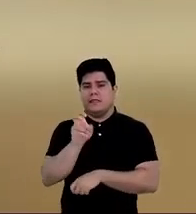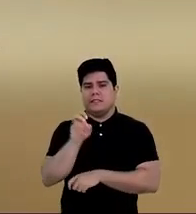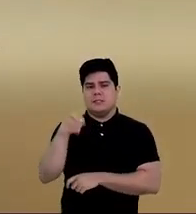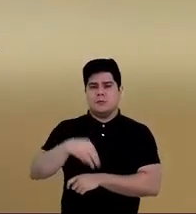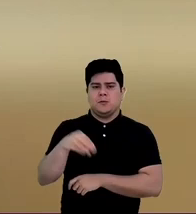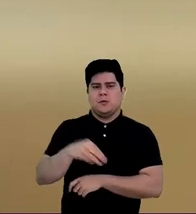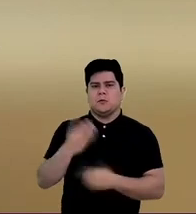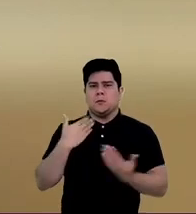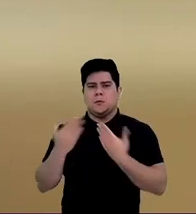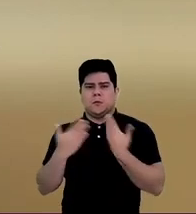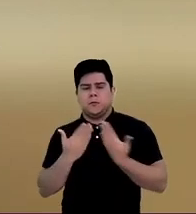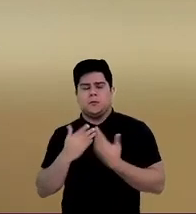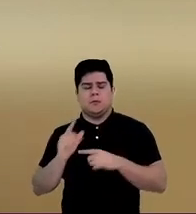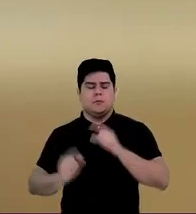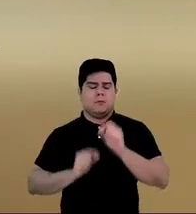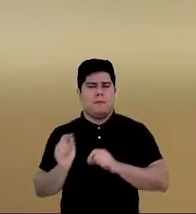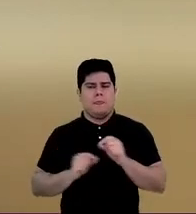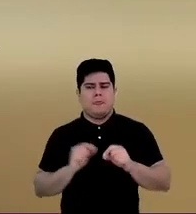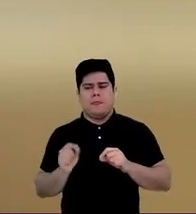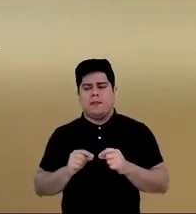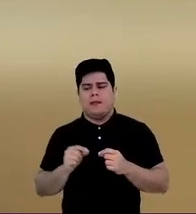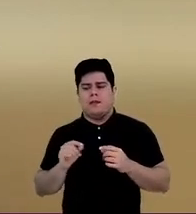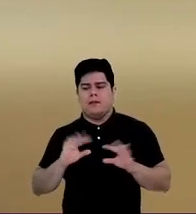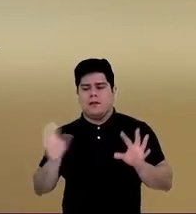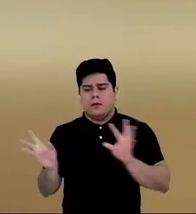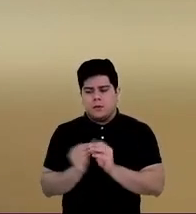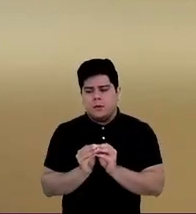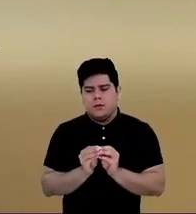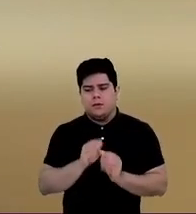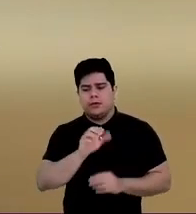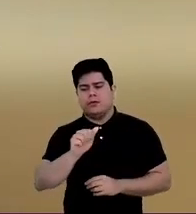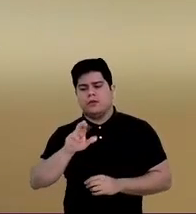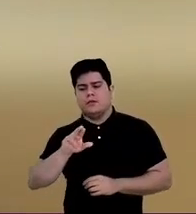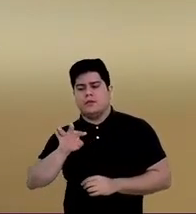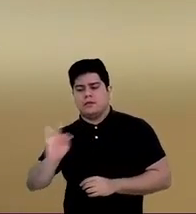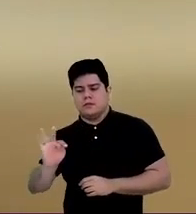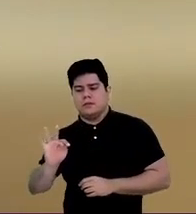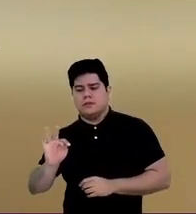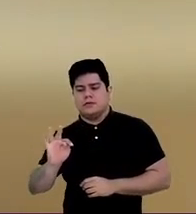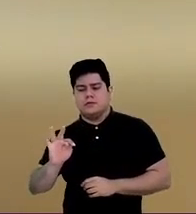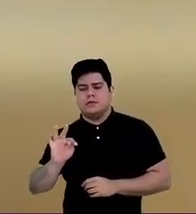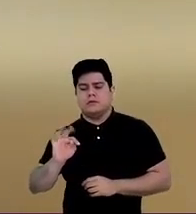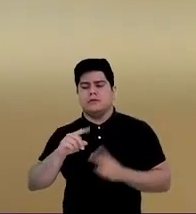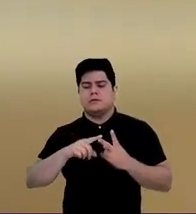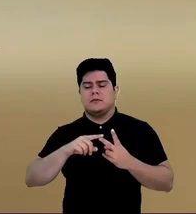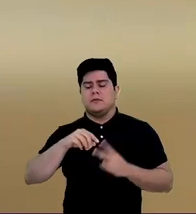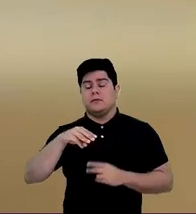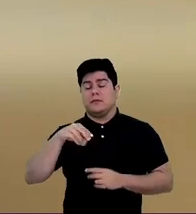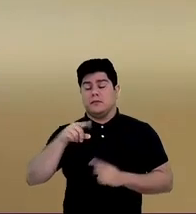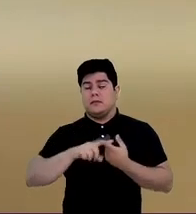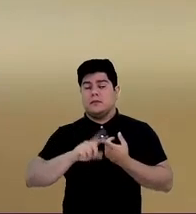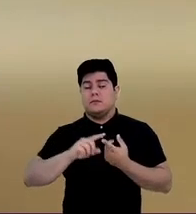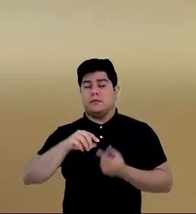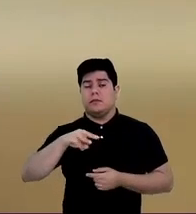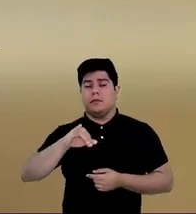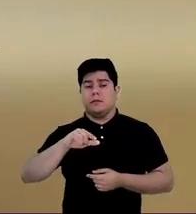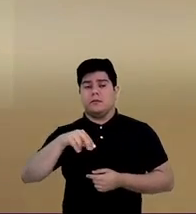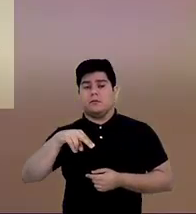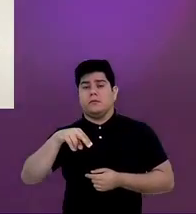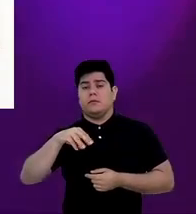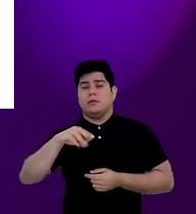para discutir um pouco dos dados clínicos de CAR-T e mieloma múltiplo. Esses são os